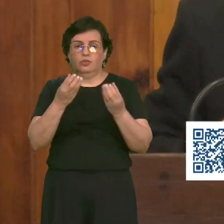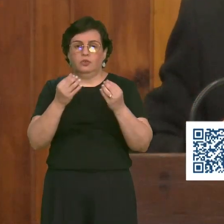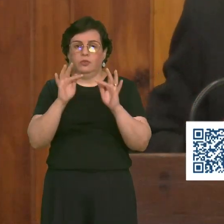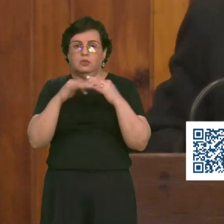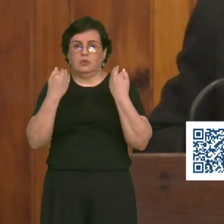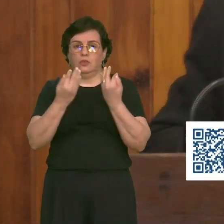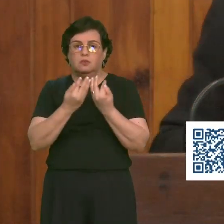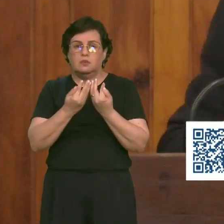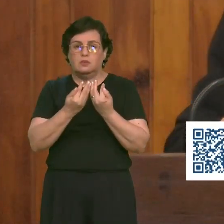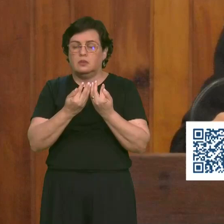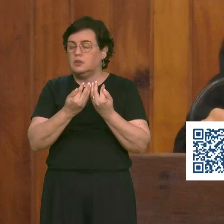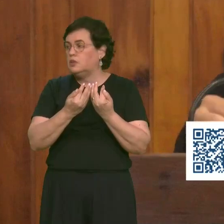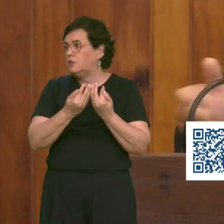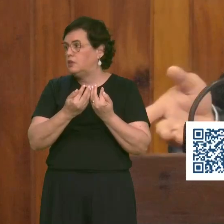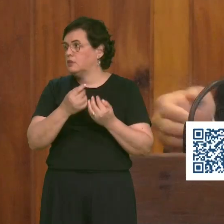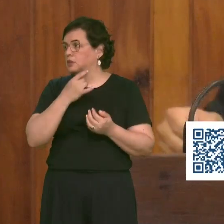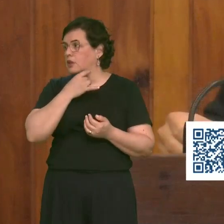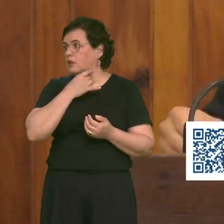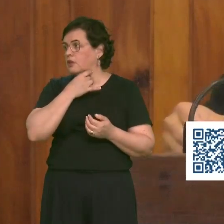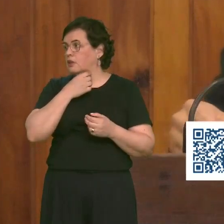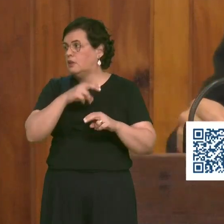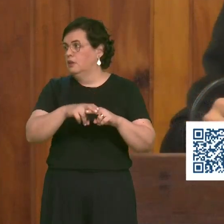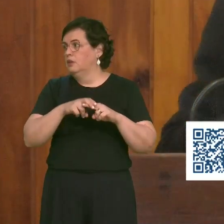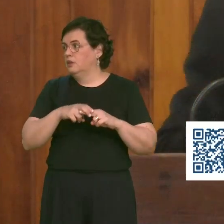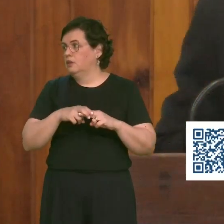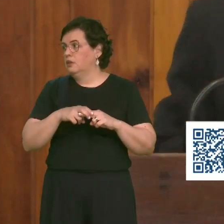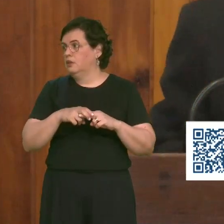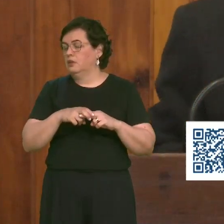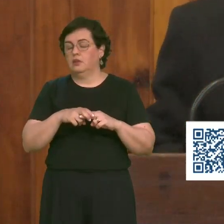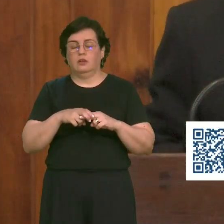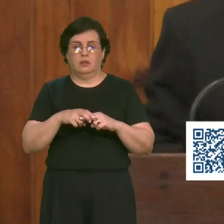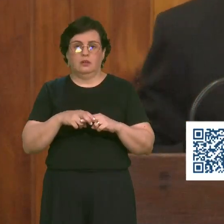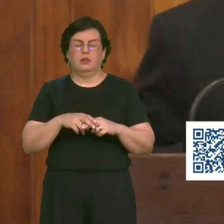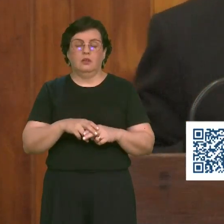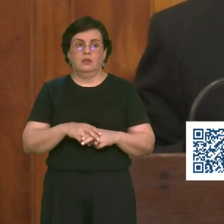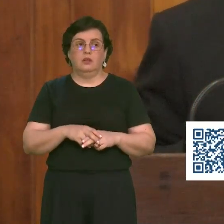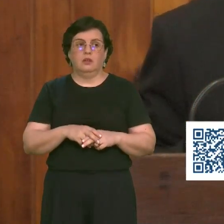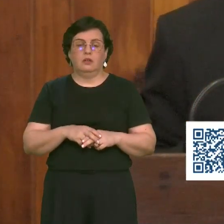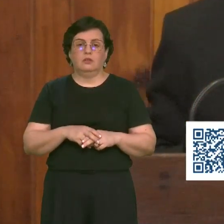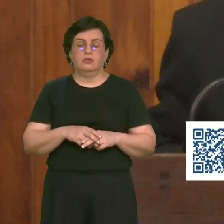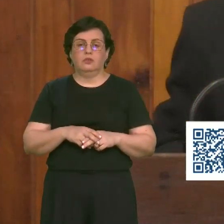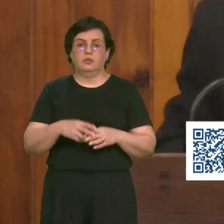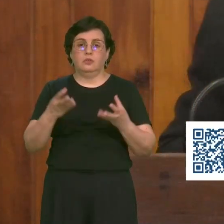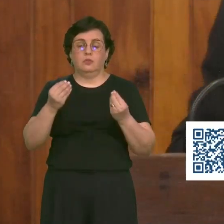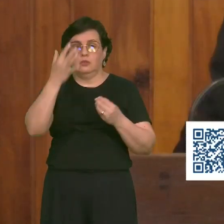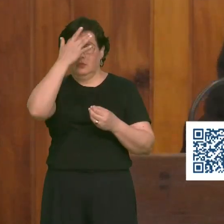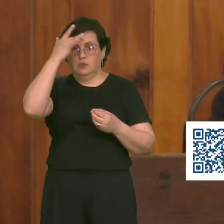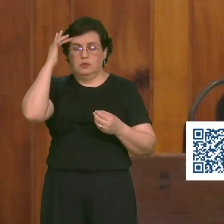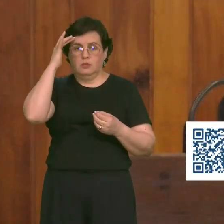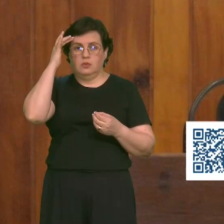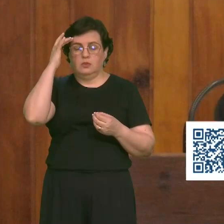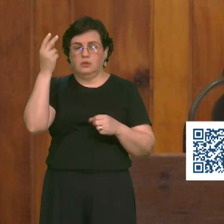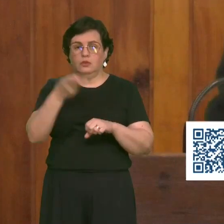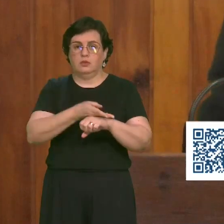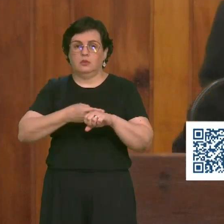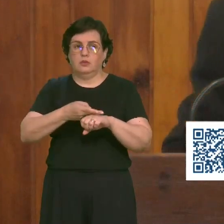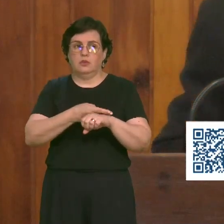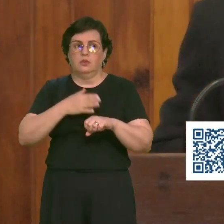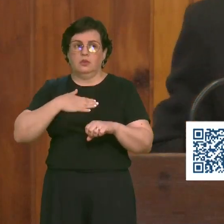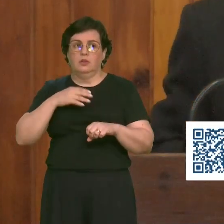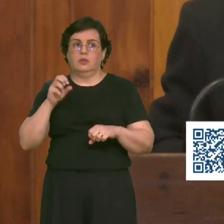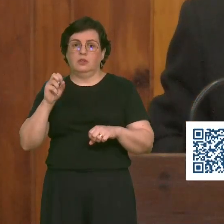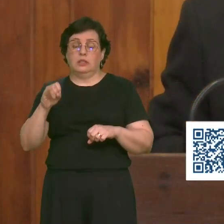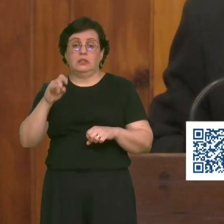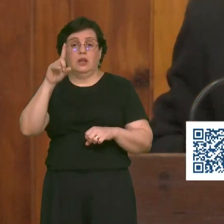a família de Marília por isso eu fui procurar por vários amigos várias pessoas que pediram para ver a possibilidade da prefeitura